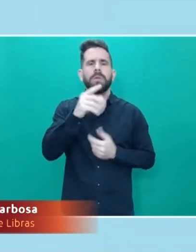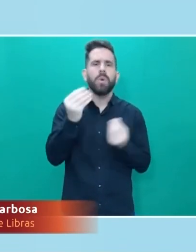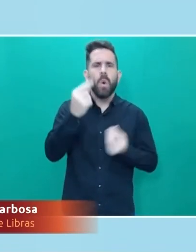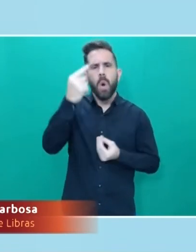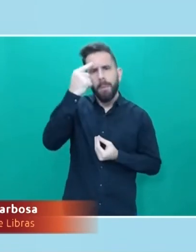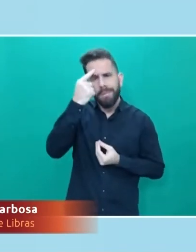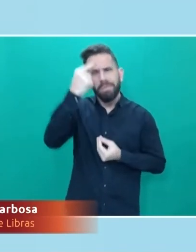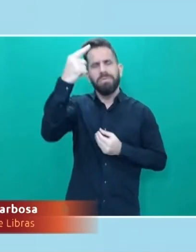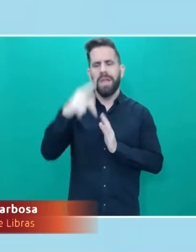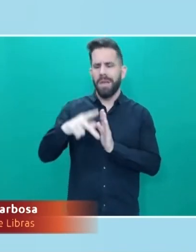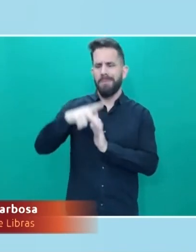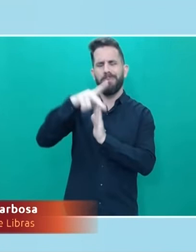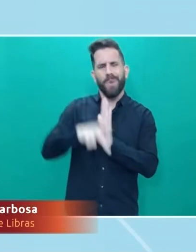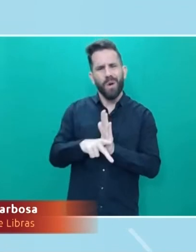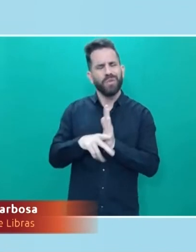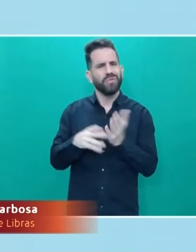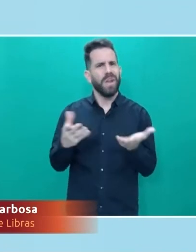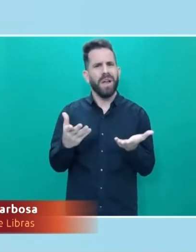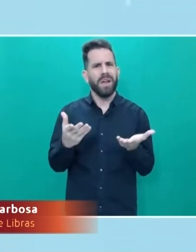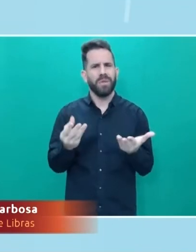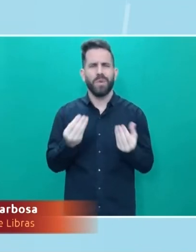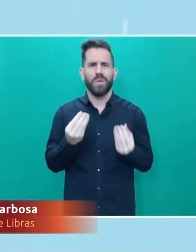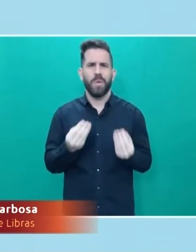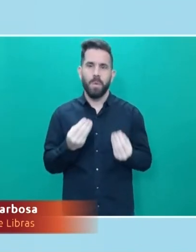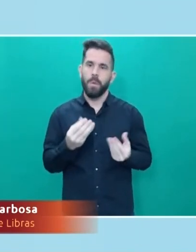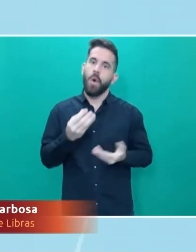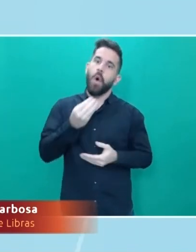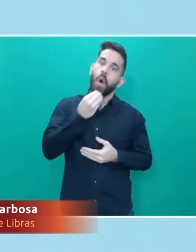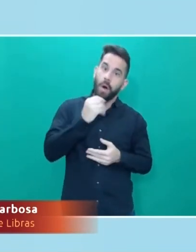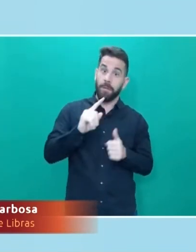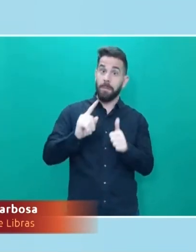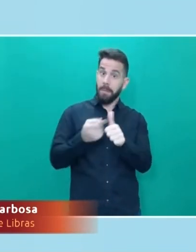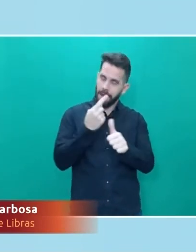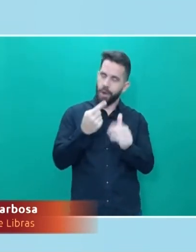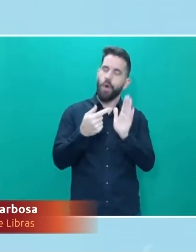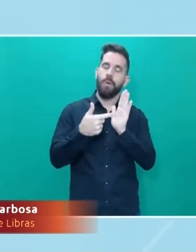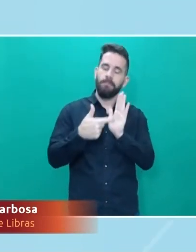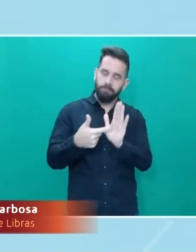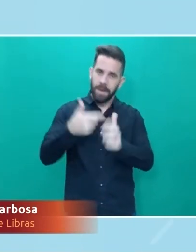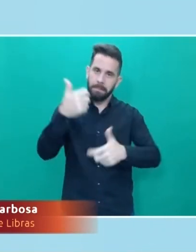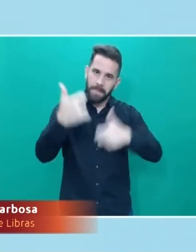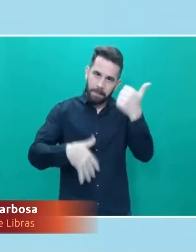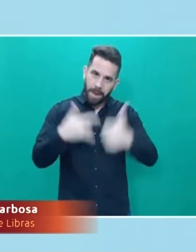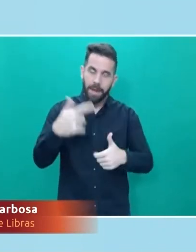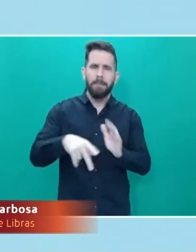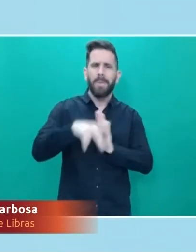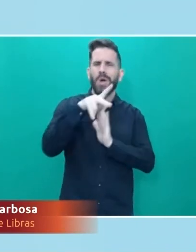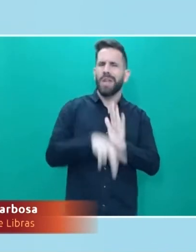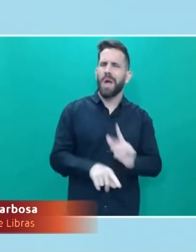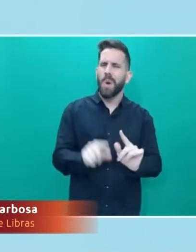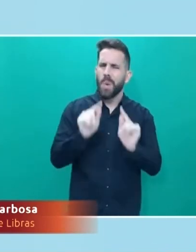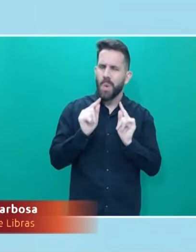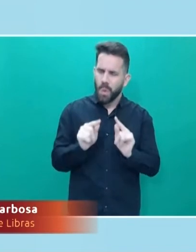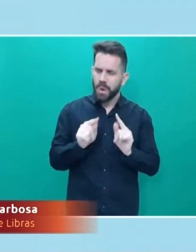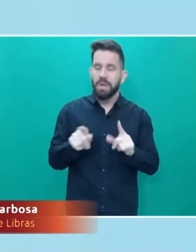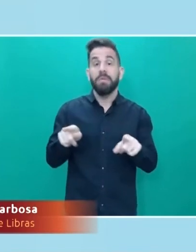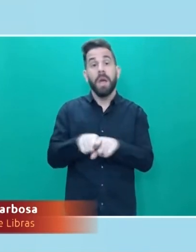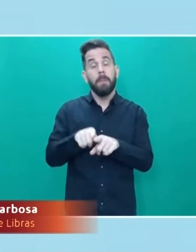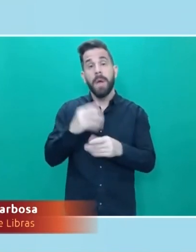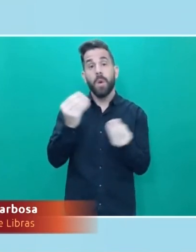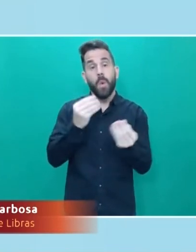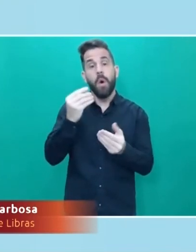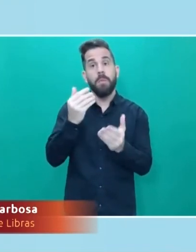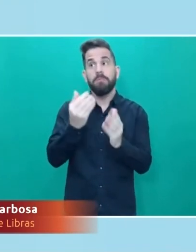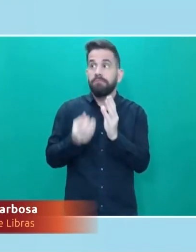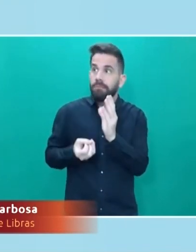esse projeto. Logicamente, a gente precisa apresentar o projeto primeiro, né? Então, apresenta esse projeto para a gente e fala como que surgiu essa ideia